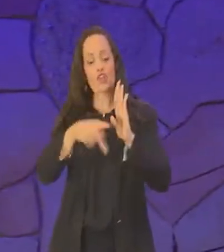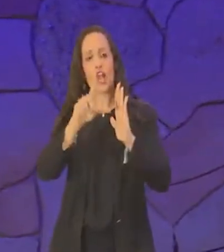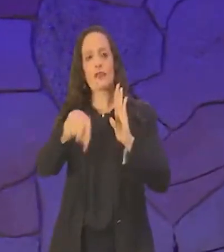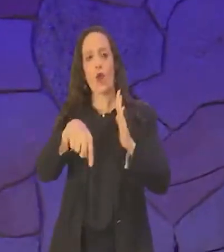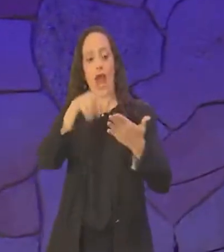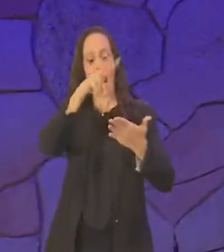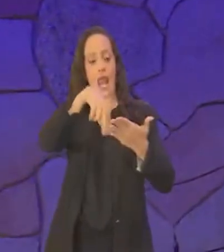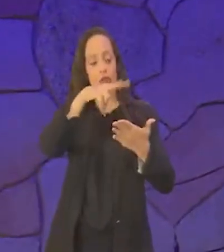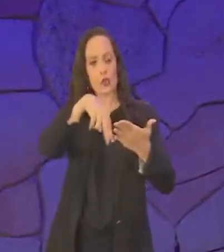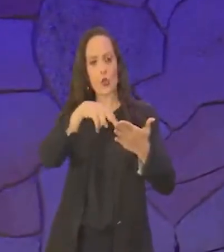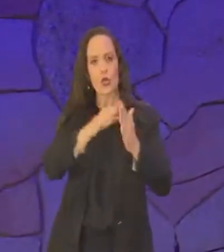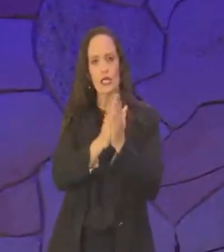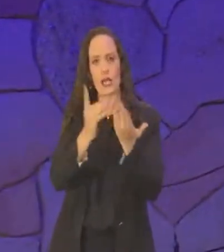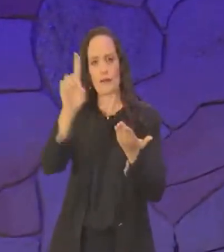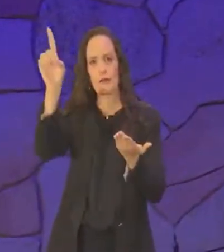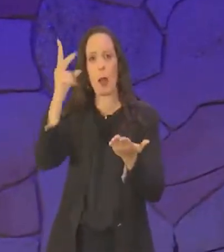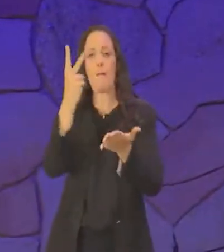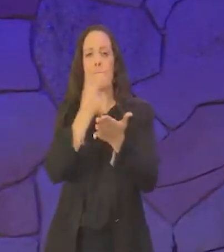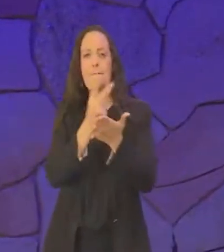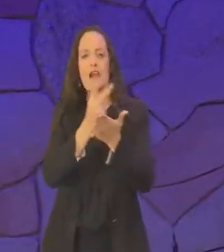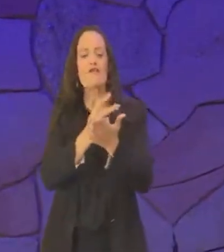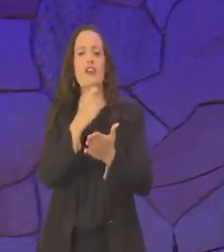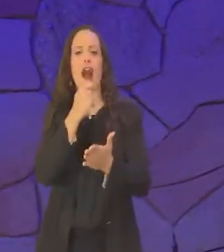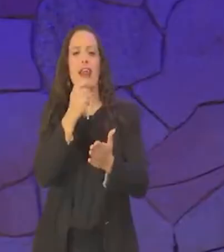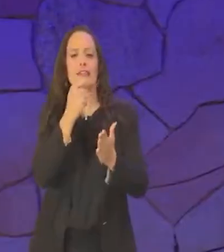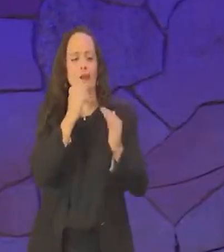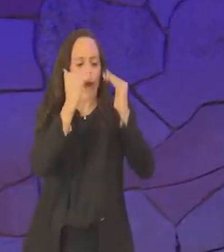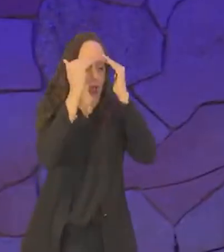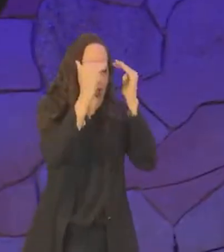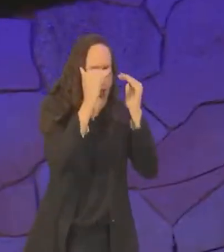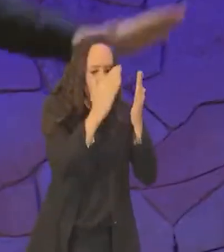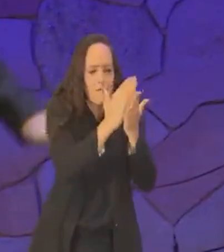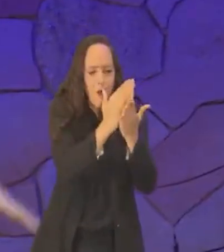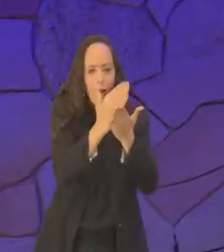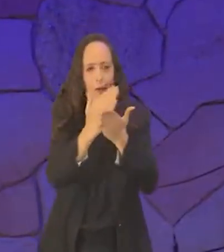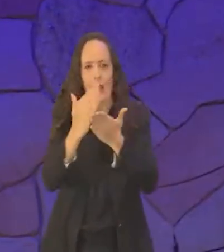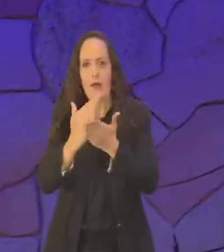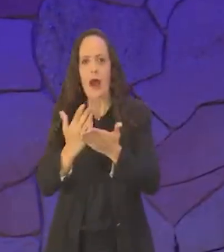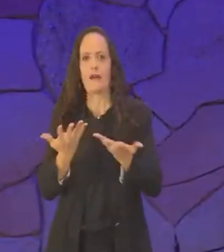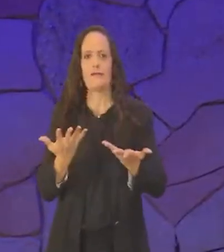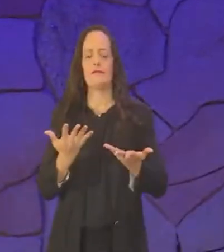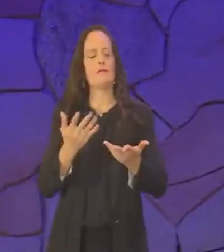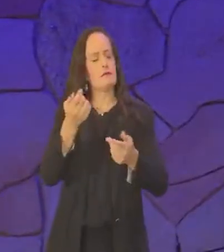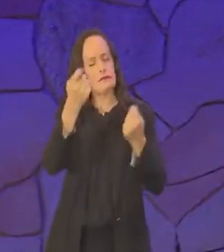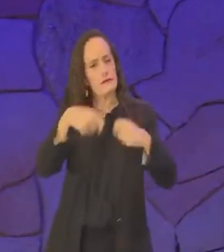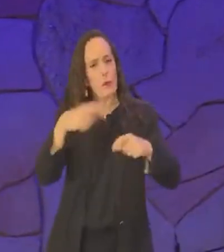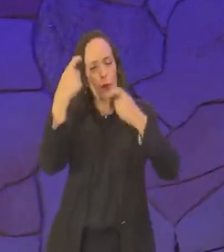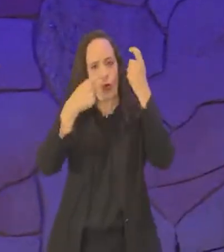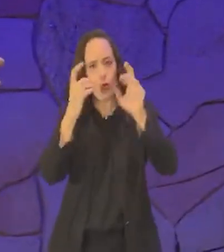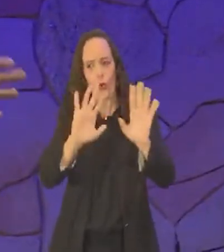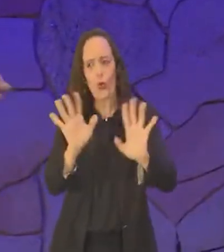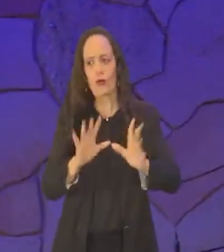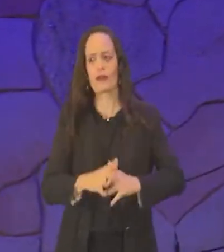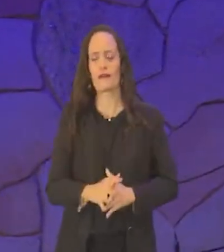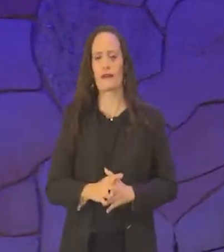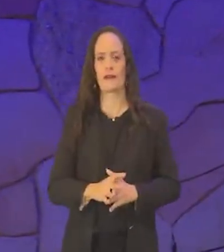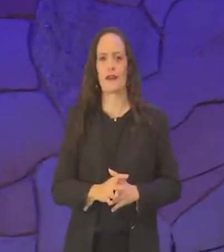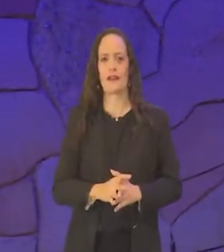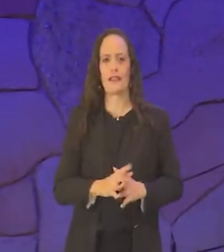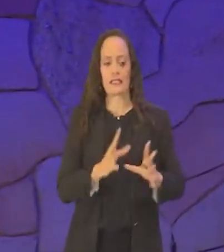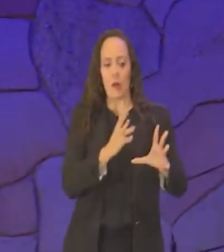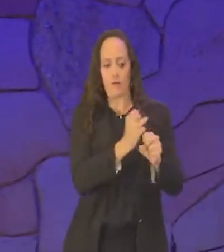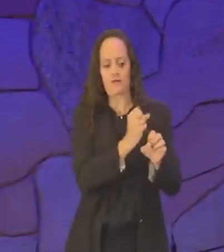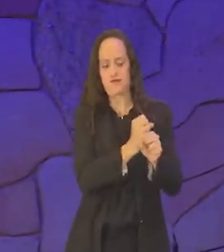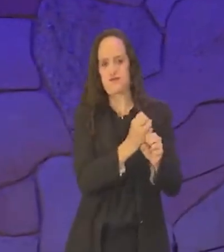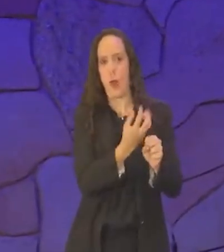seguido corretamente o plano de leitura até aqui. Agora, quando nós olhamos, acumulou um monte de capítulo. É fácil quando acumula o Novo Testamento,